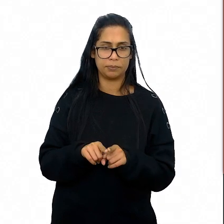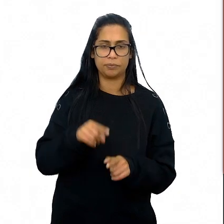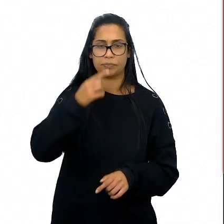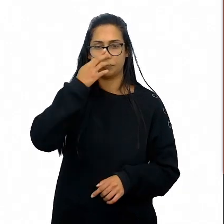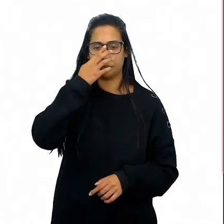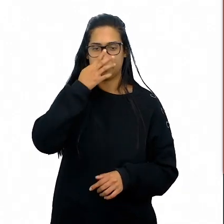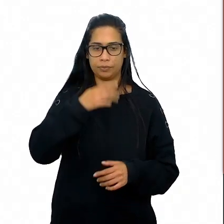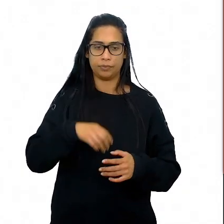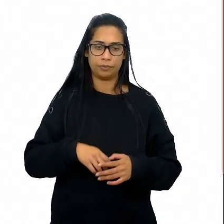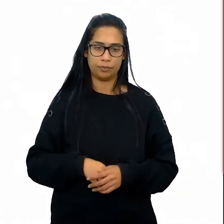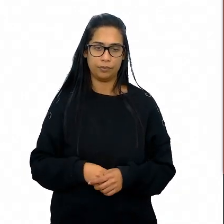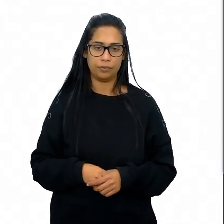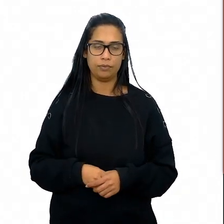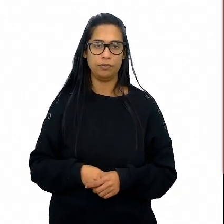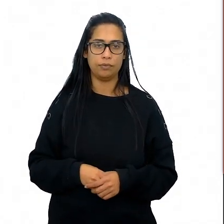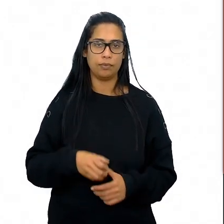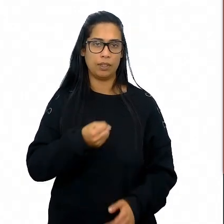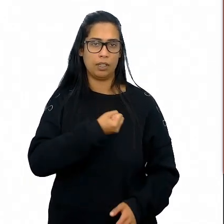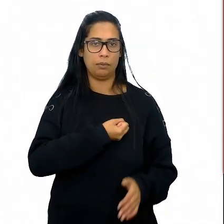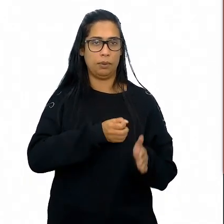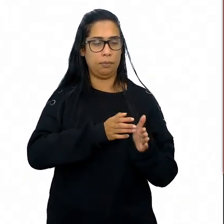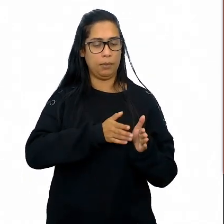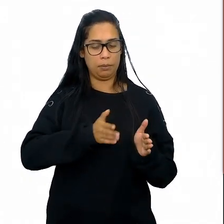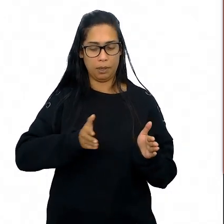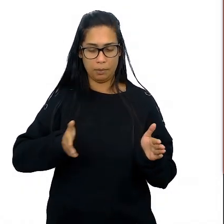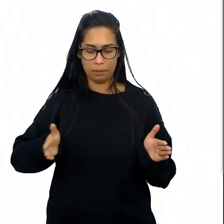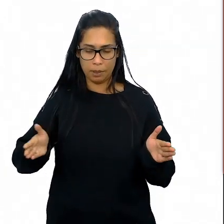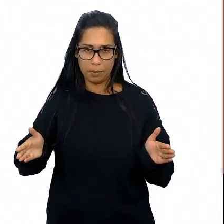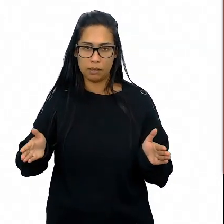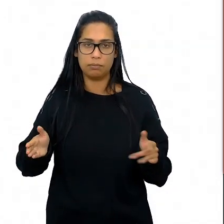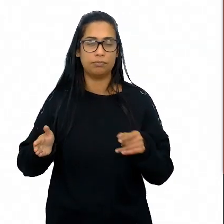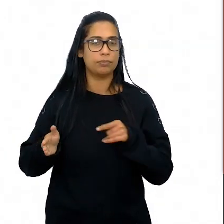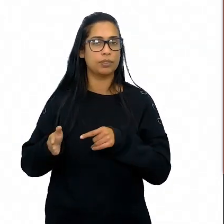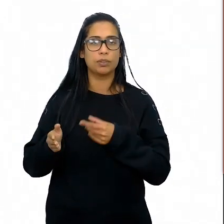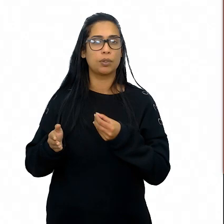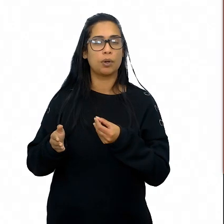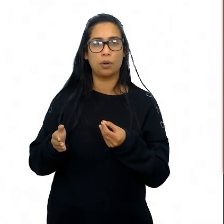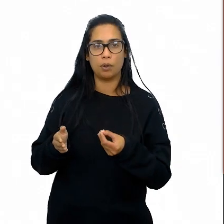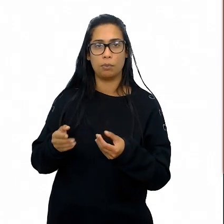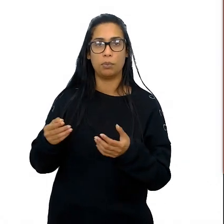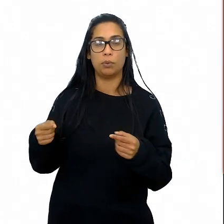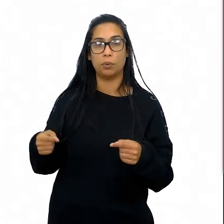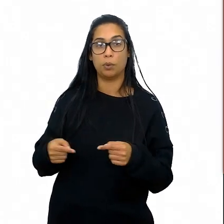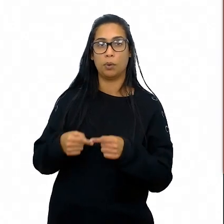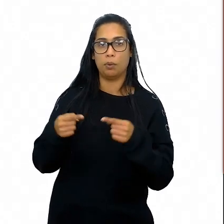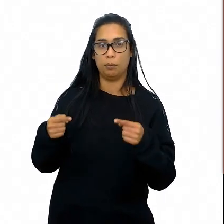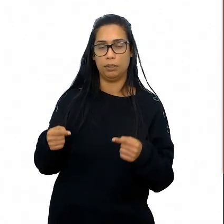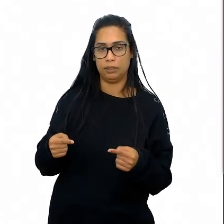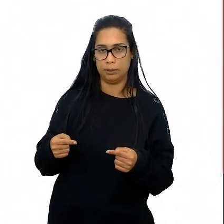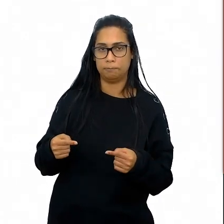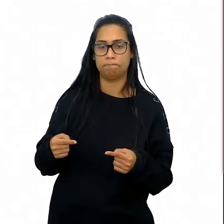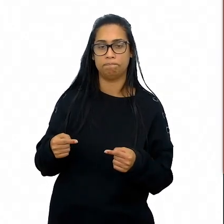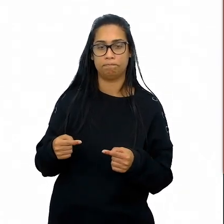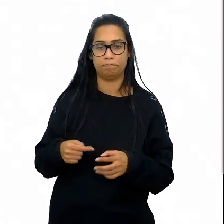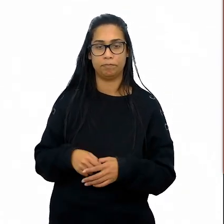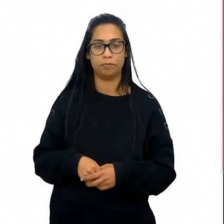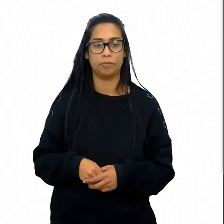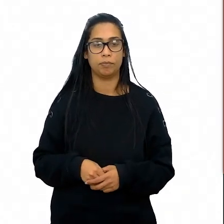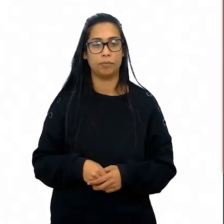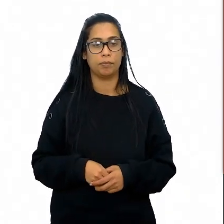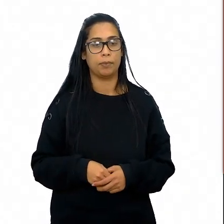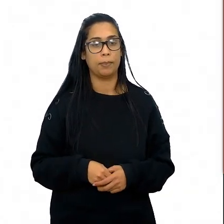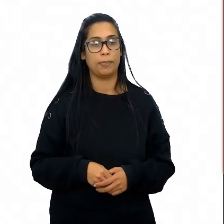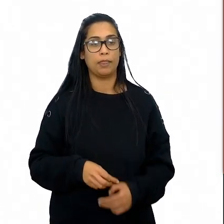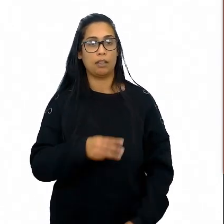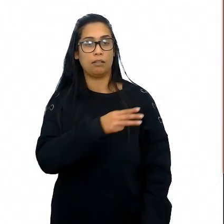é de uma mesma sequência numérica são ou não equivalente e da 3ª